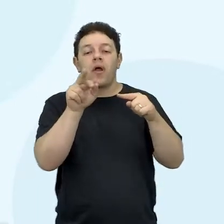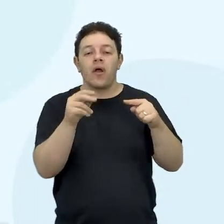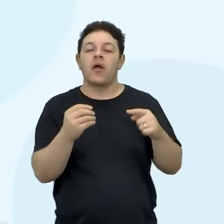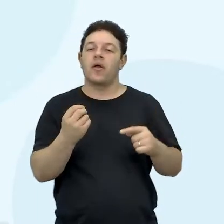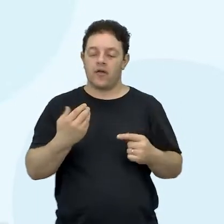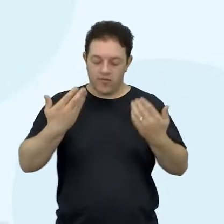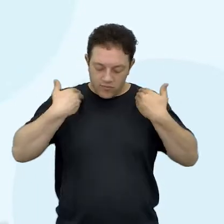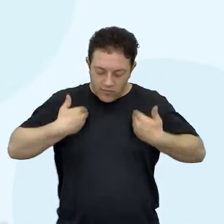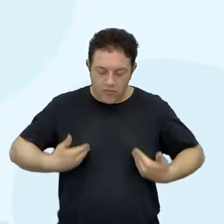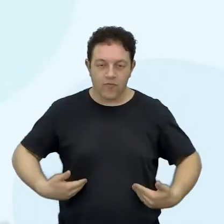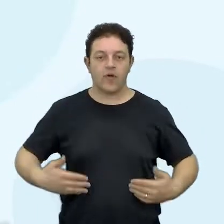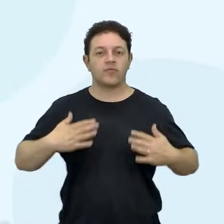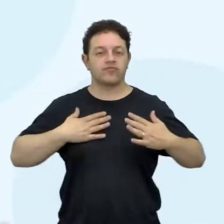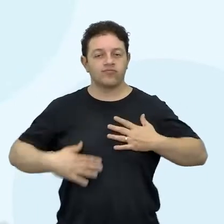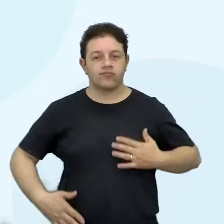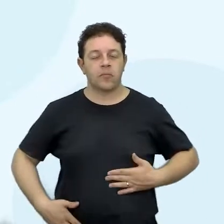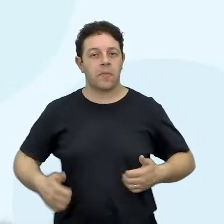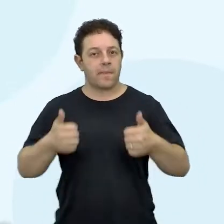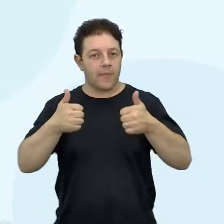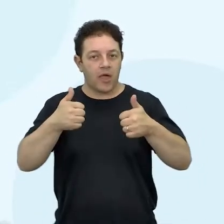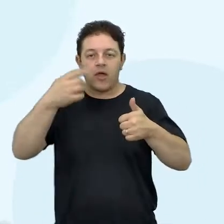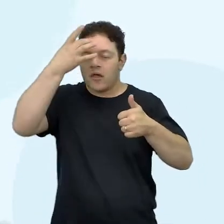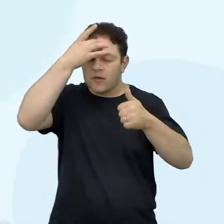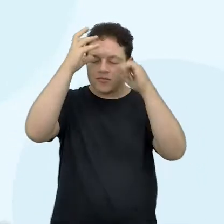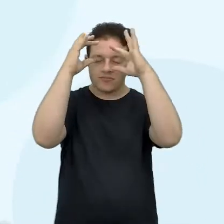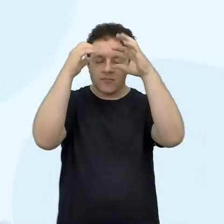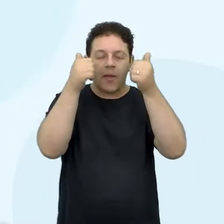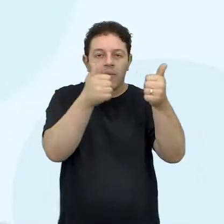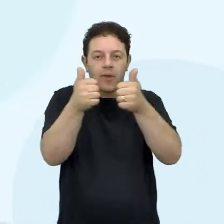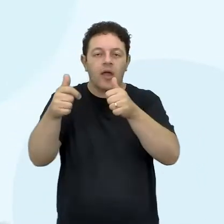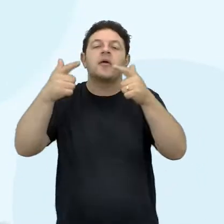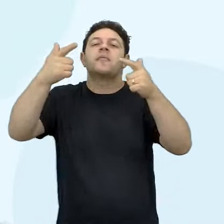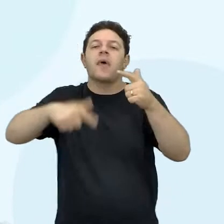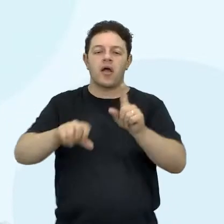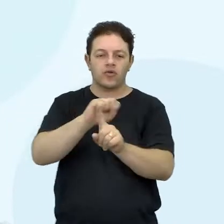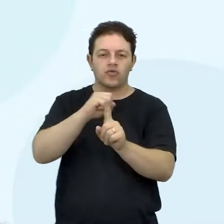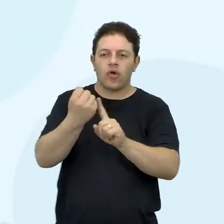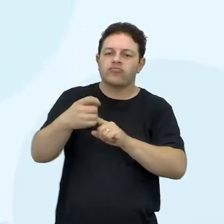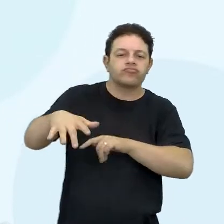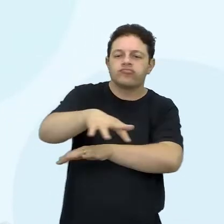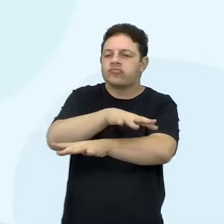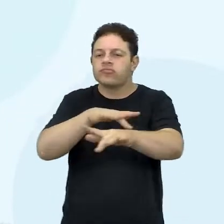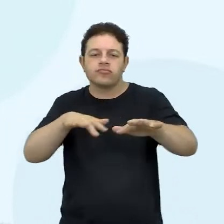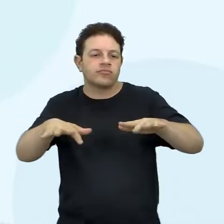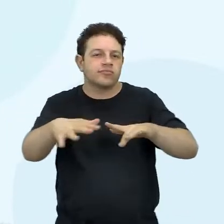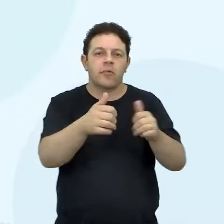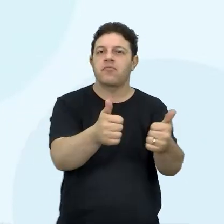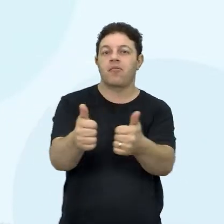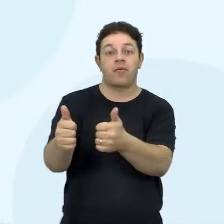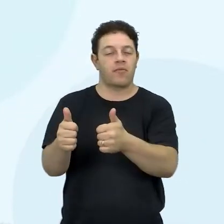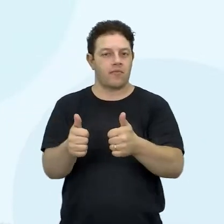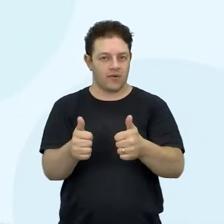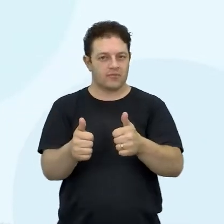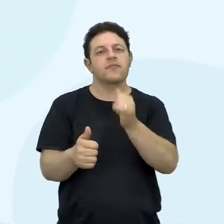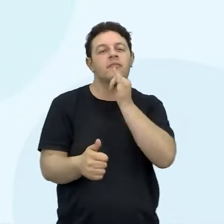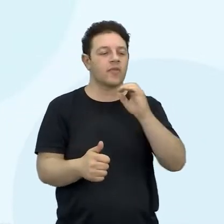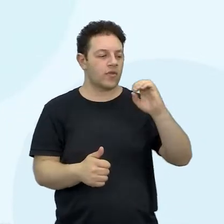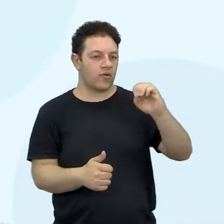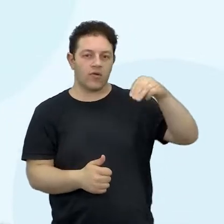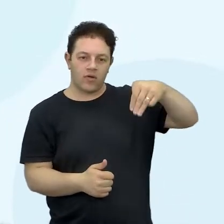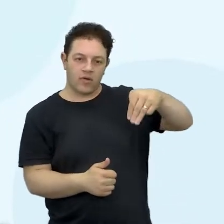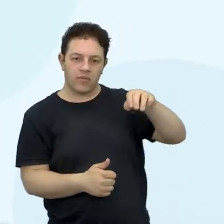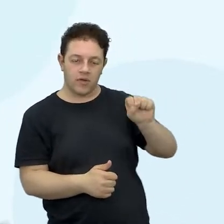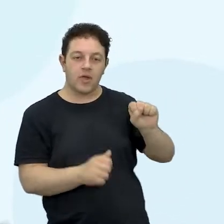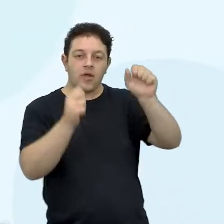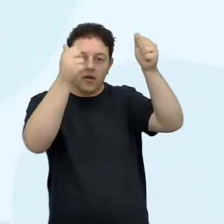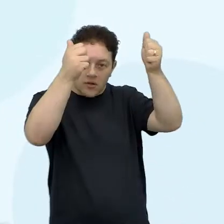bem-estar físico, mental e social. Quando ela quis dizer a respeito, por exemplo, do estado